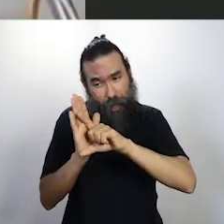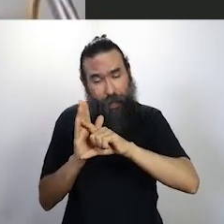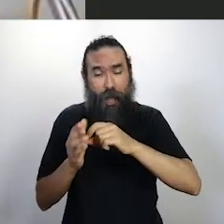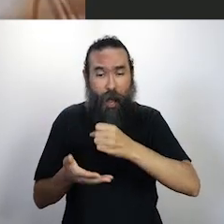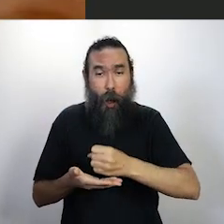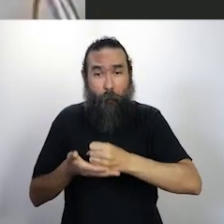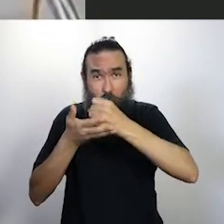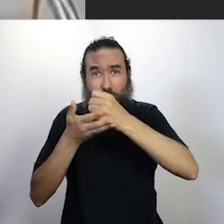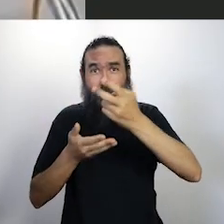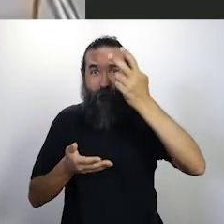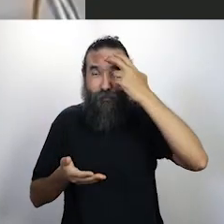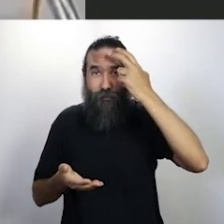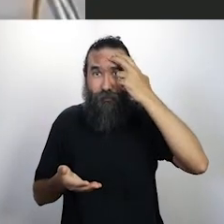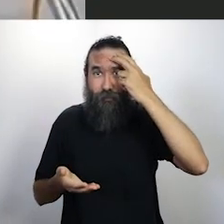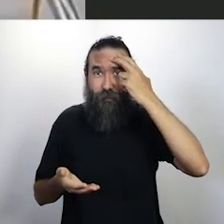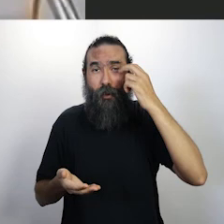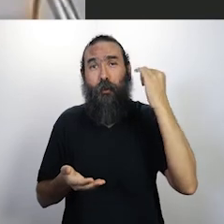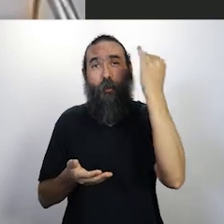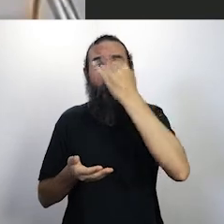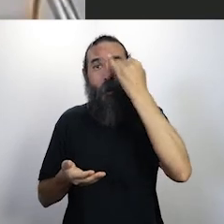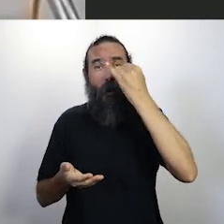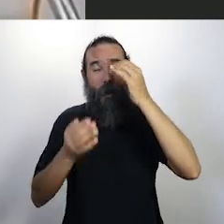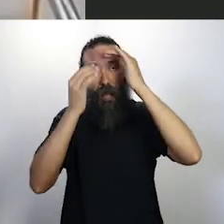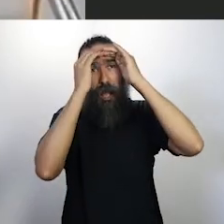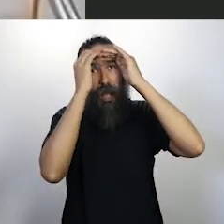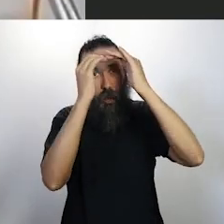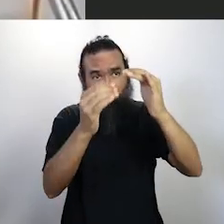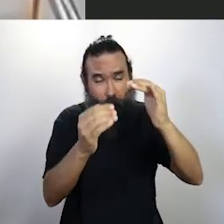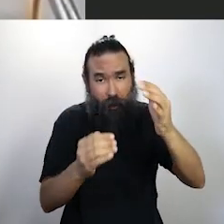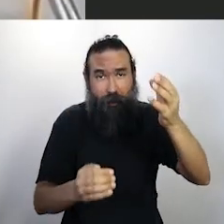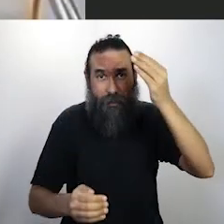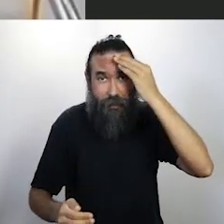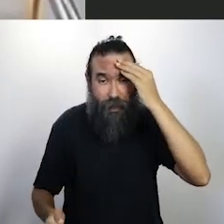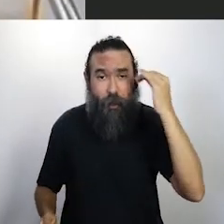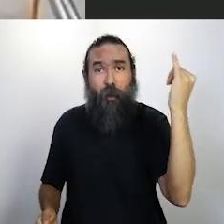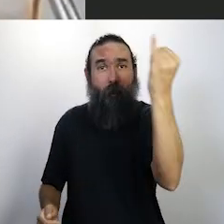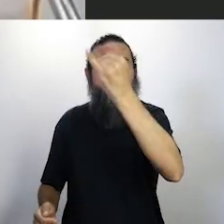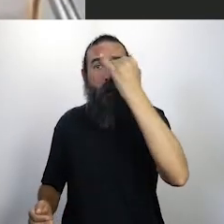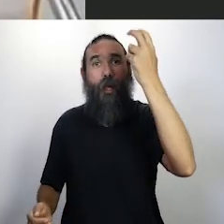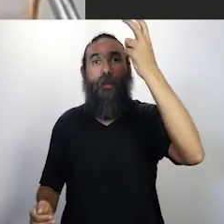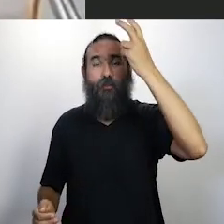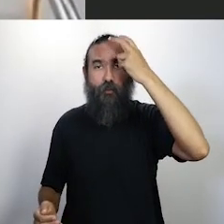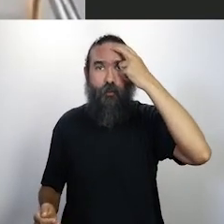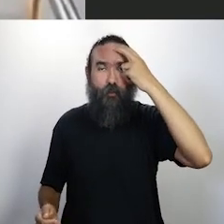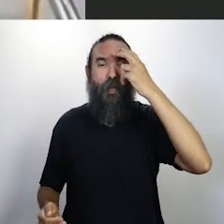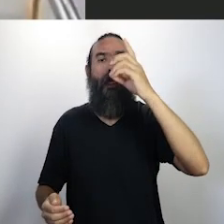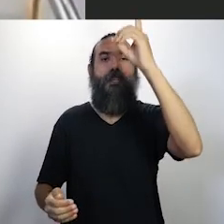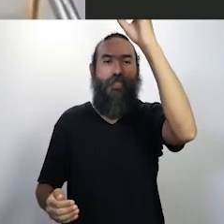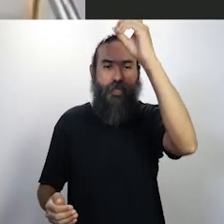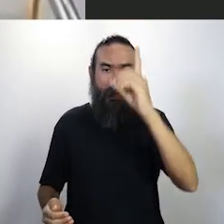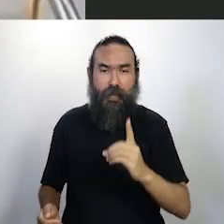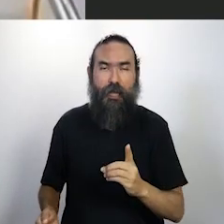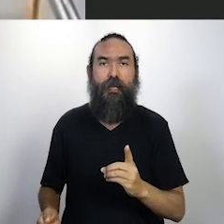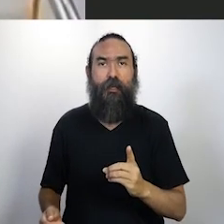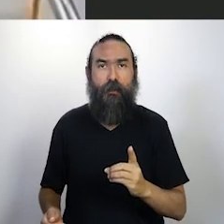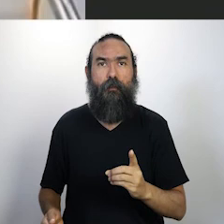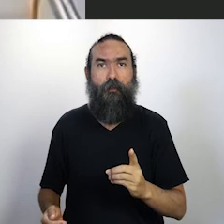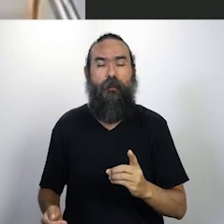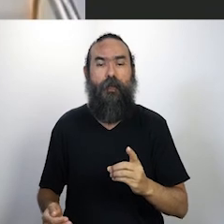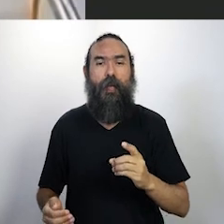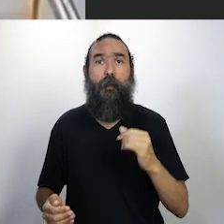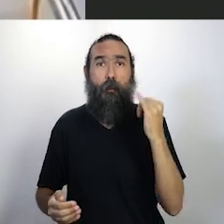da cultura e do direito à cultura como direito central articulado e presente na estrutura constitucional do país